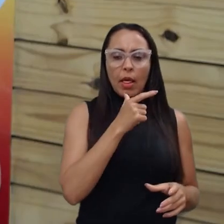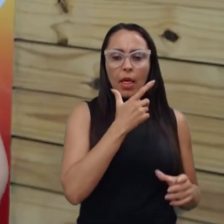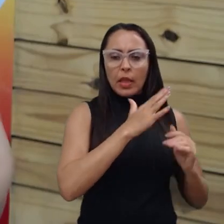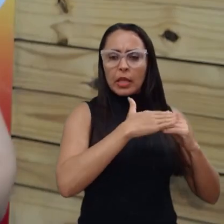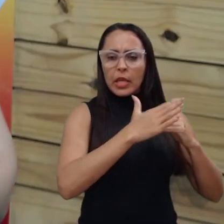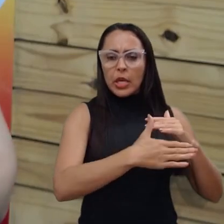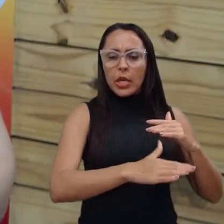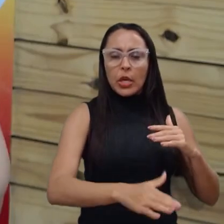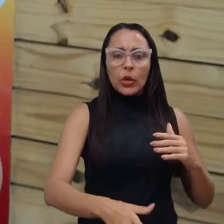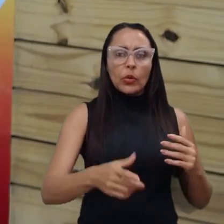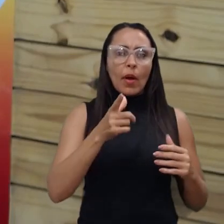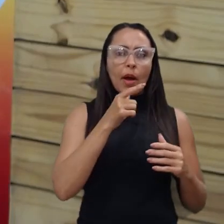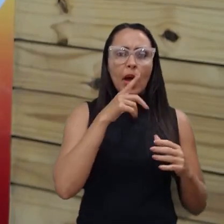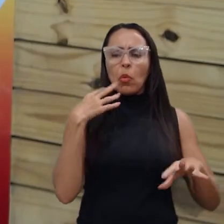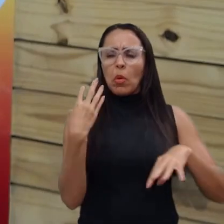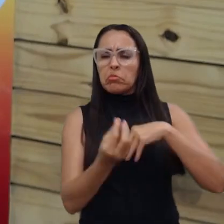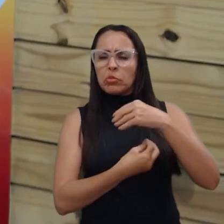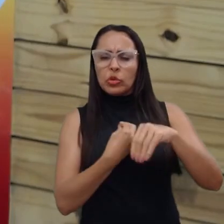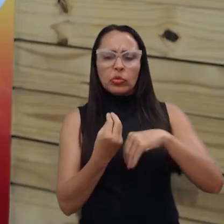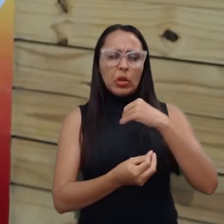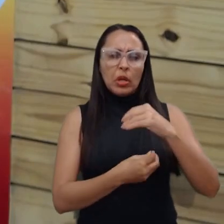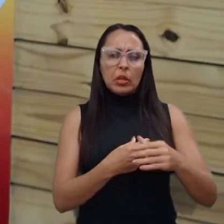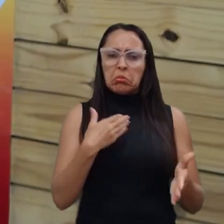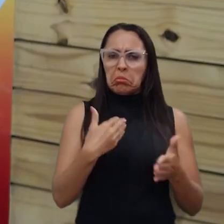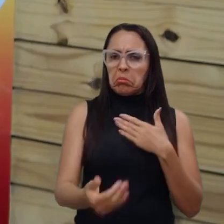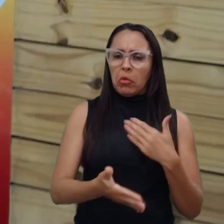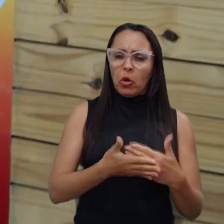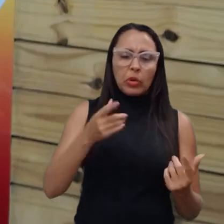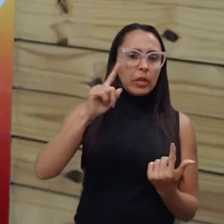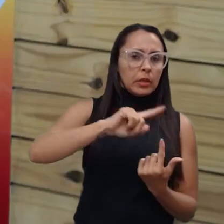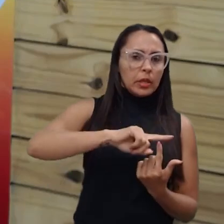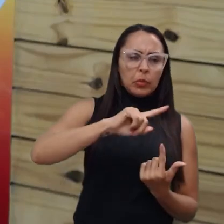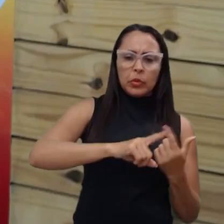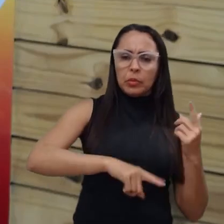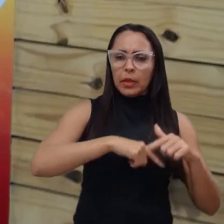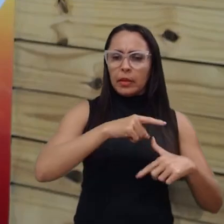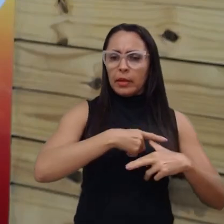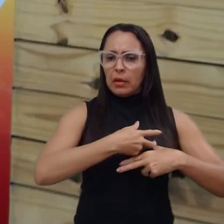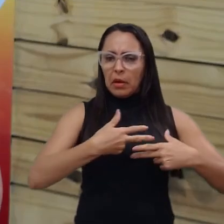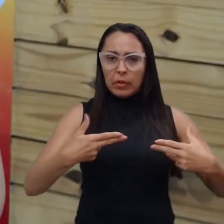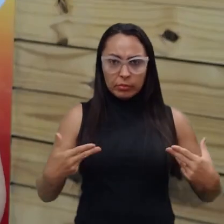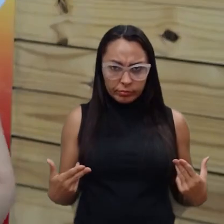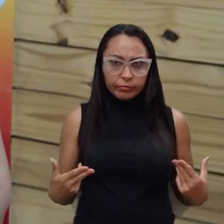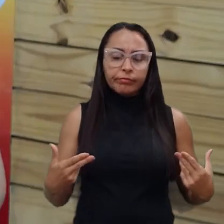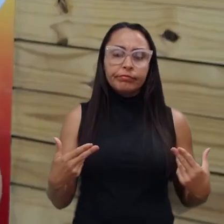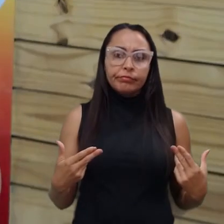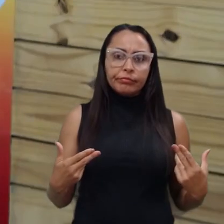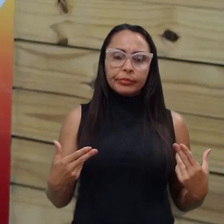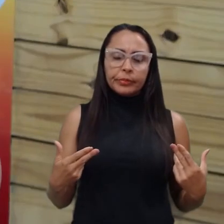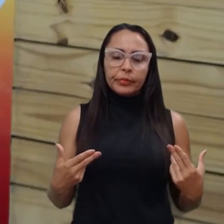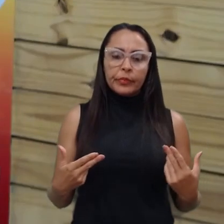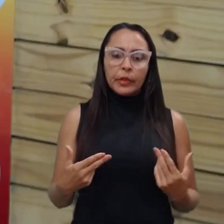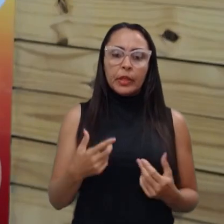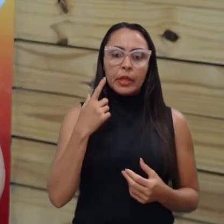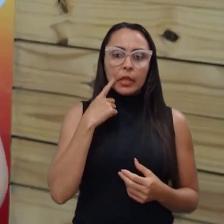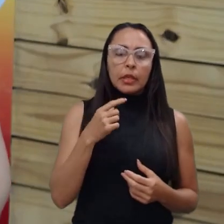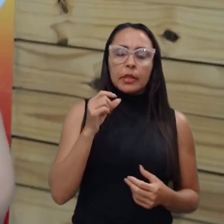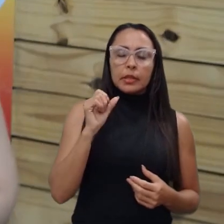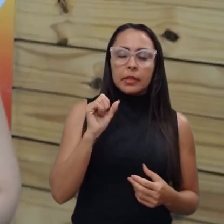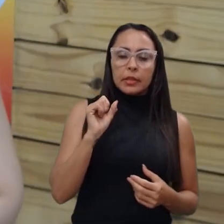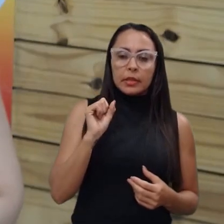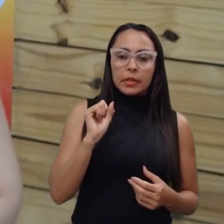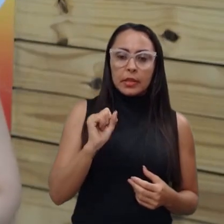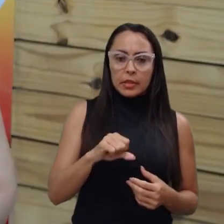água misturada com outros tipos de materiais que sejam